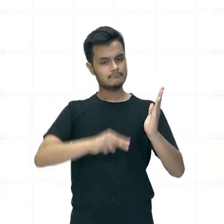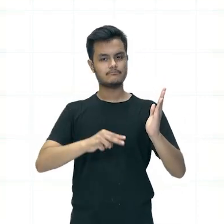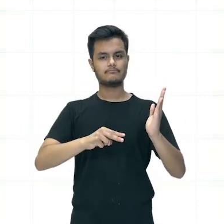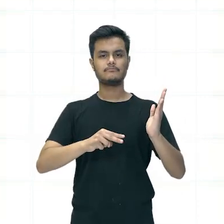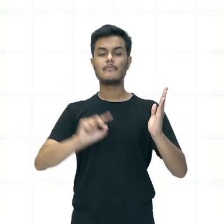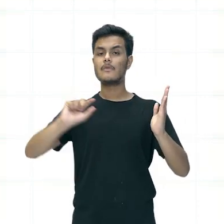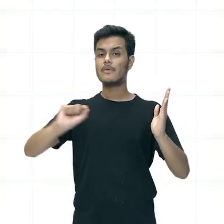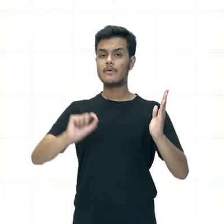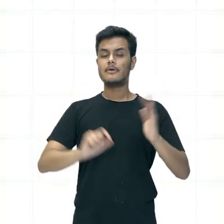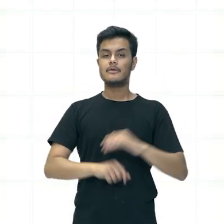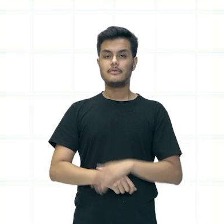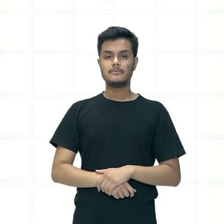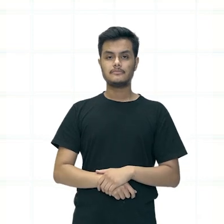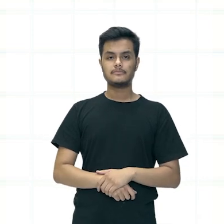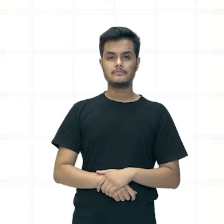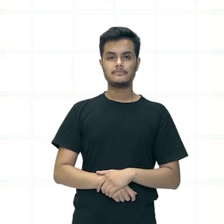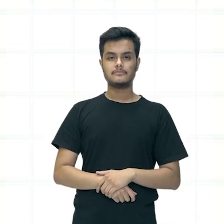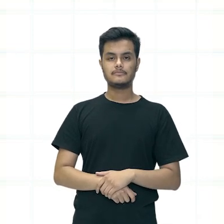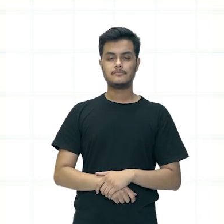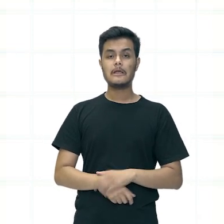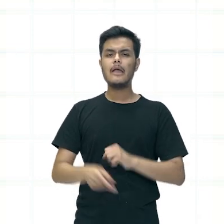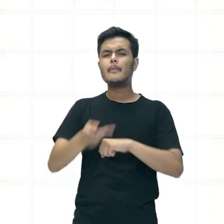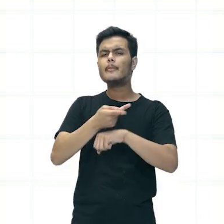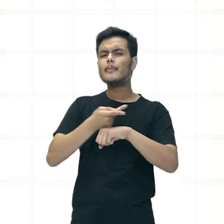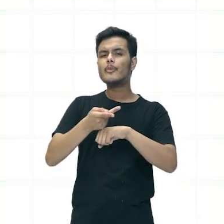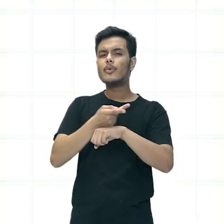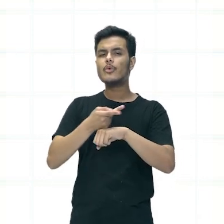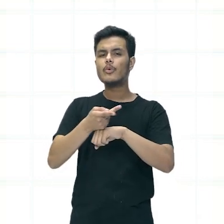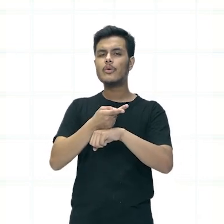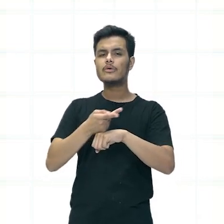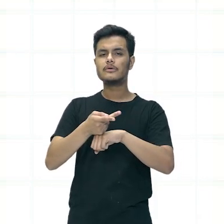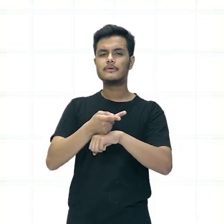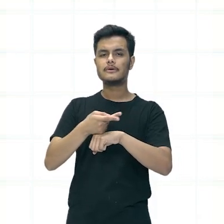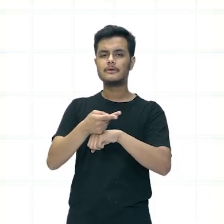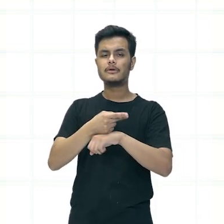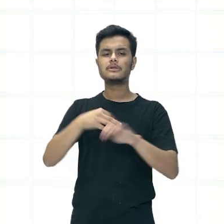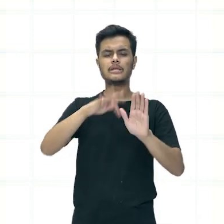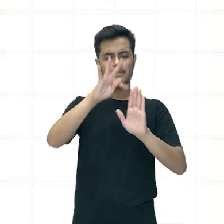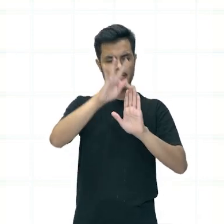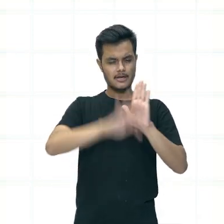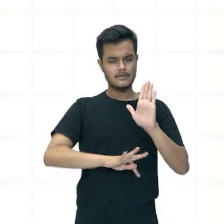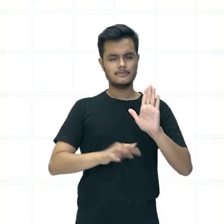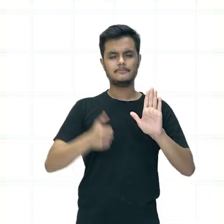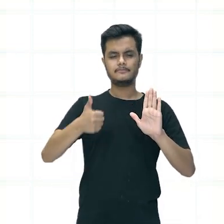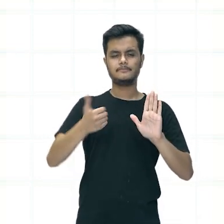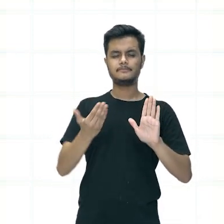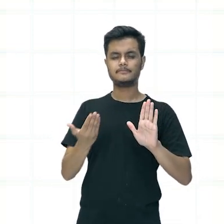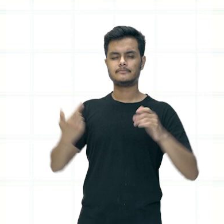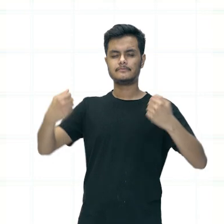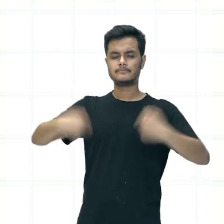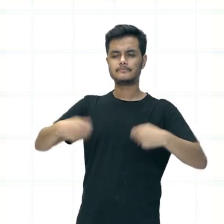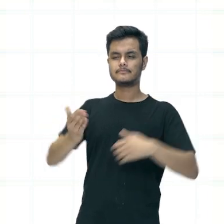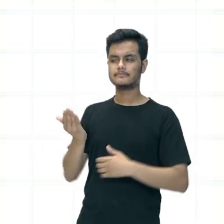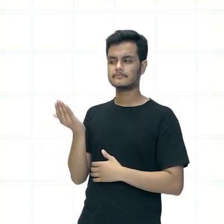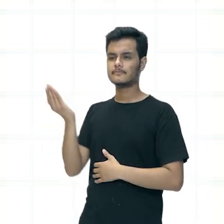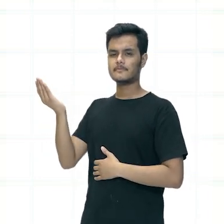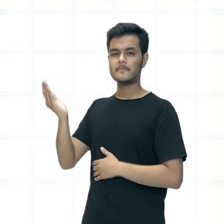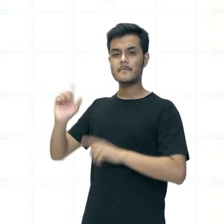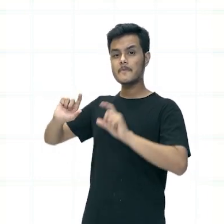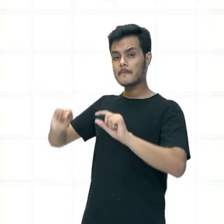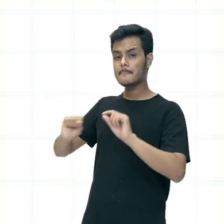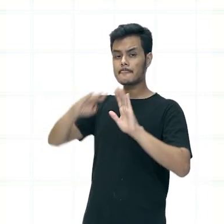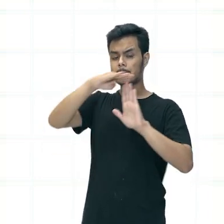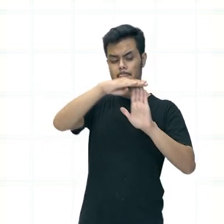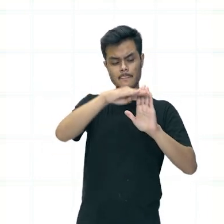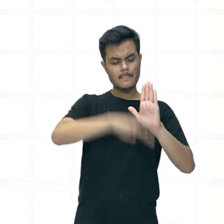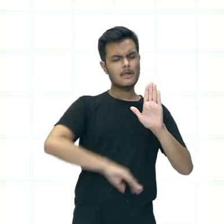coisa, você vai em busca, né? Aqui, ó, tem um texto. Você precisa saber